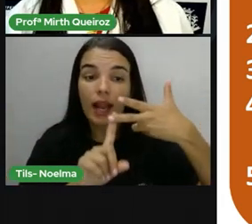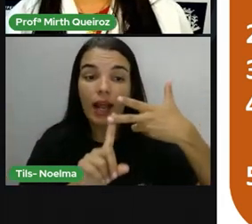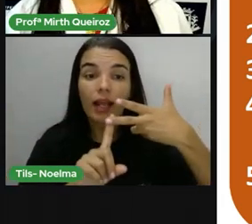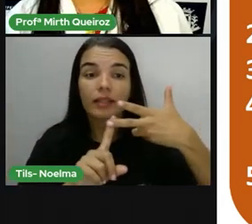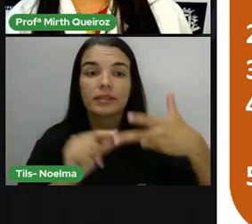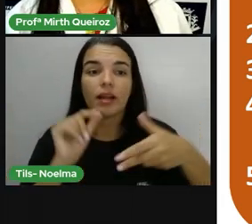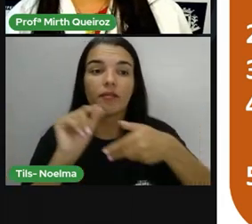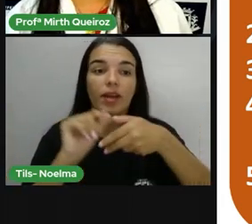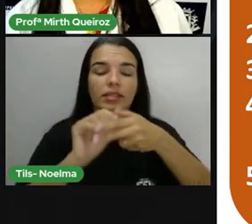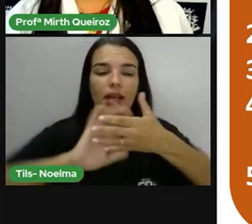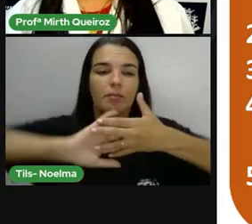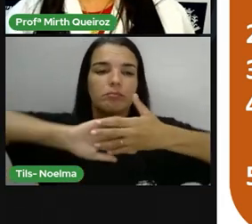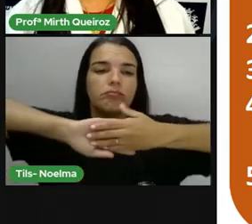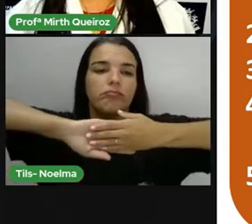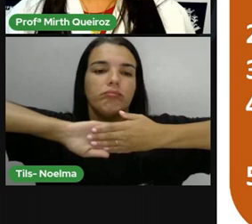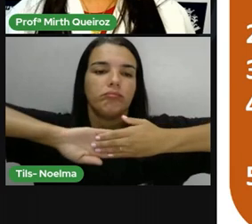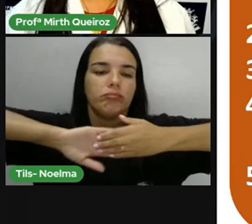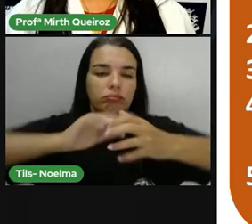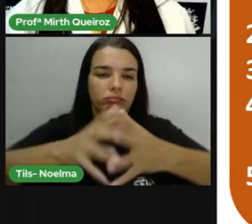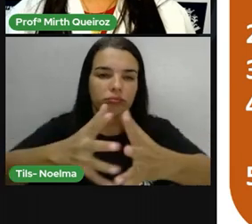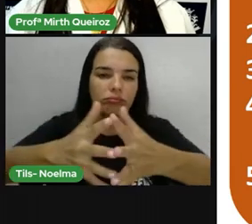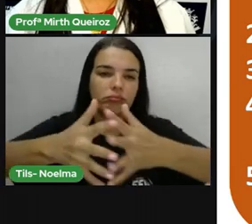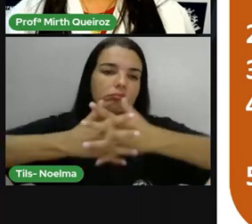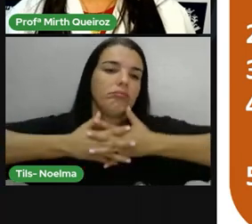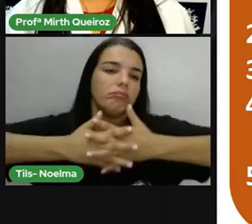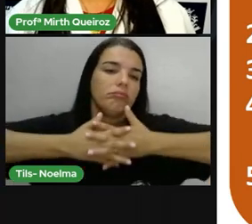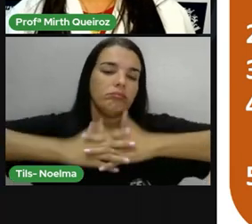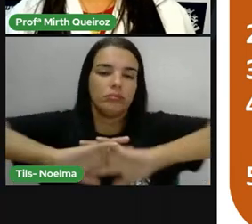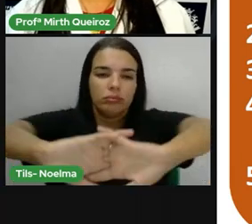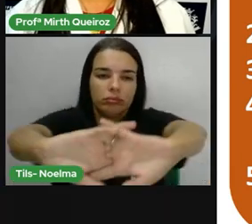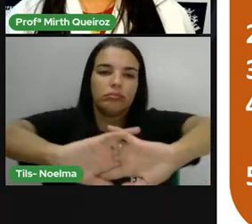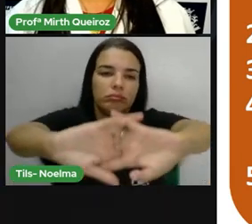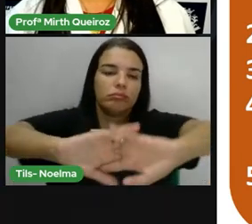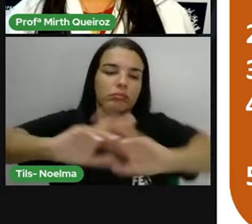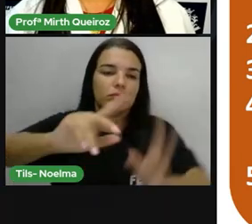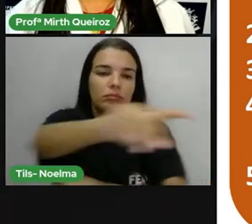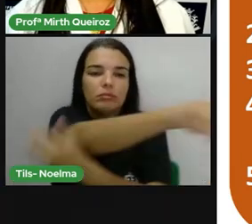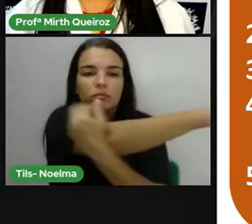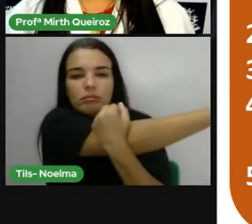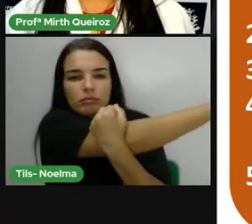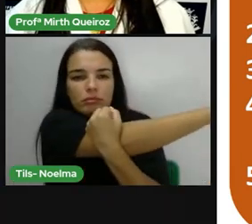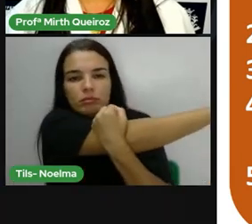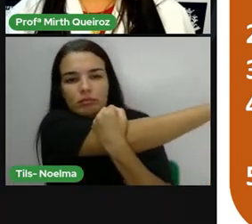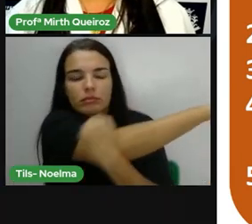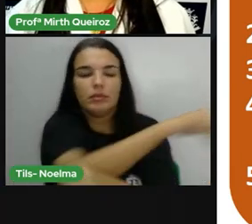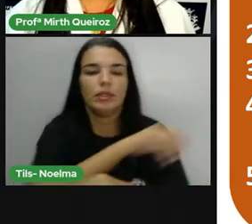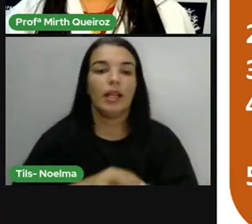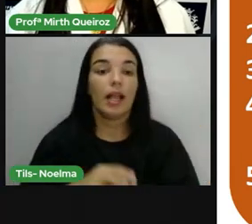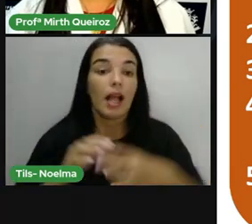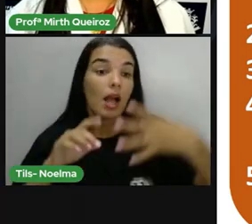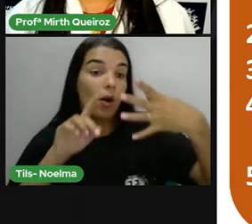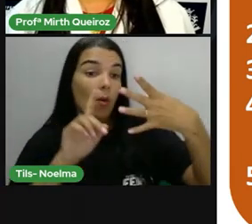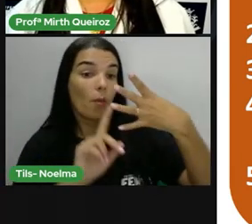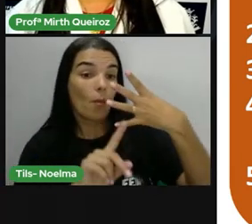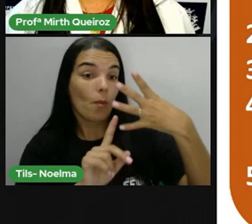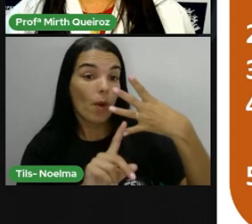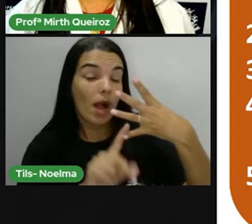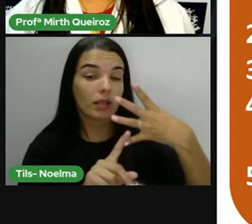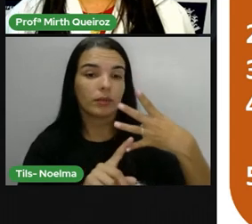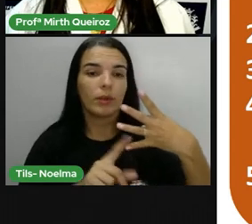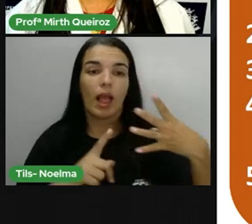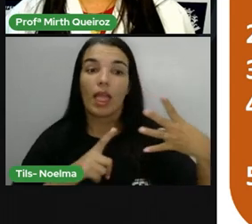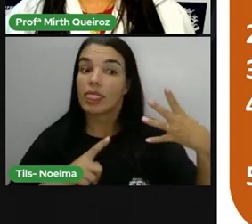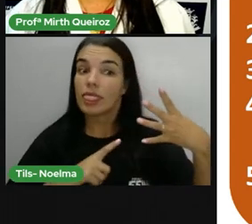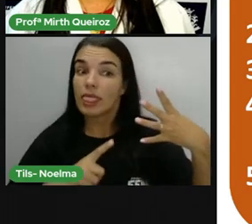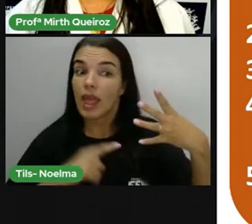iniciar a atividade física. Busque orientações para atividades mais intensas. Então, o nosso corpo, ele